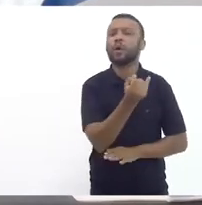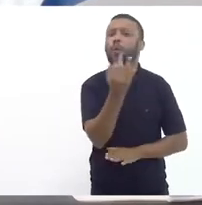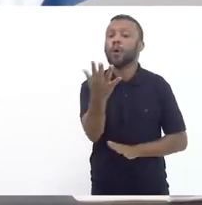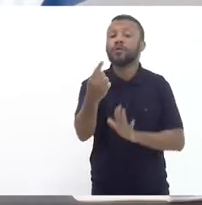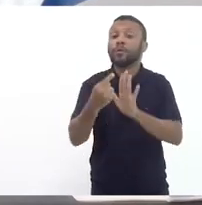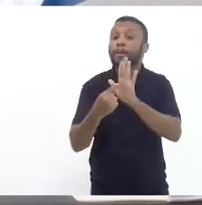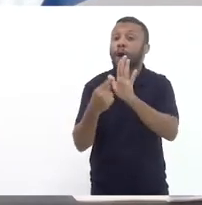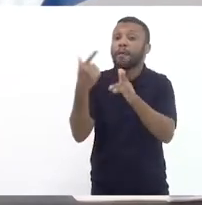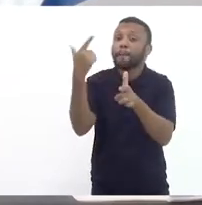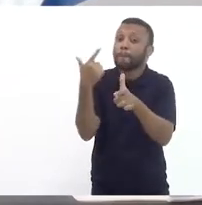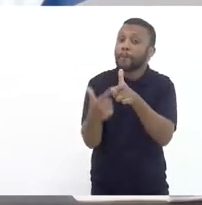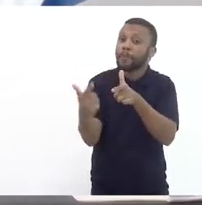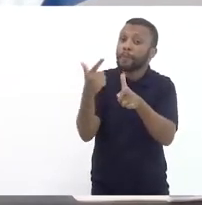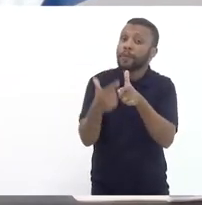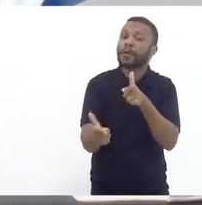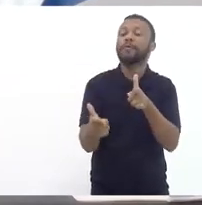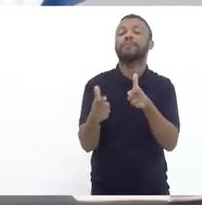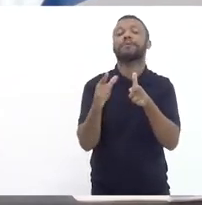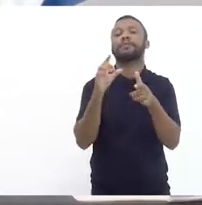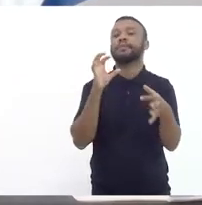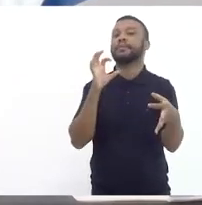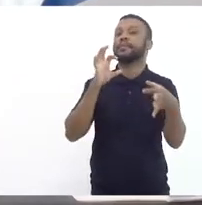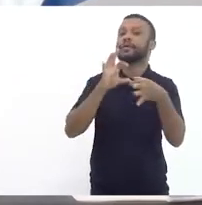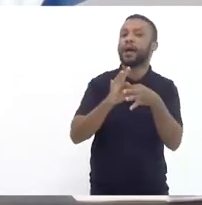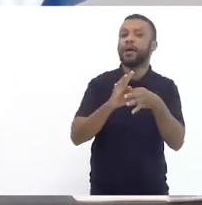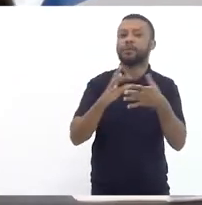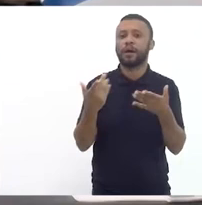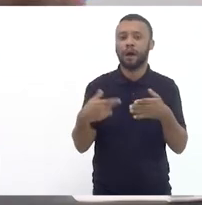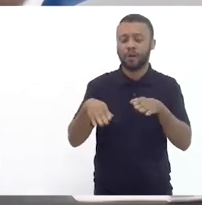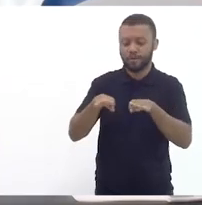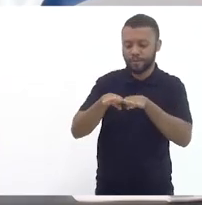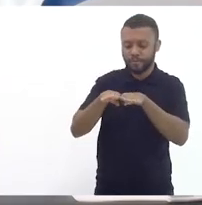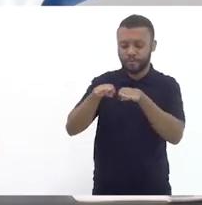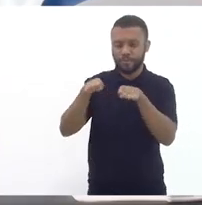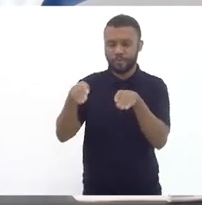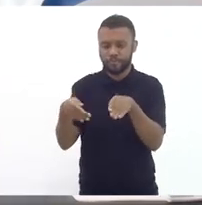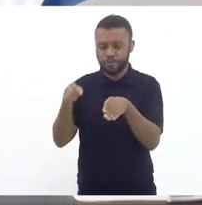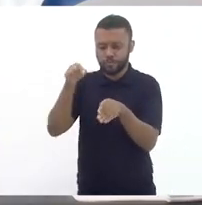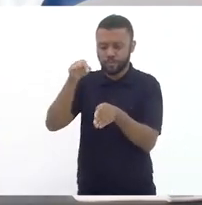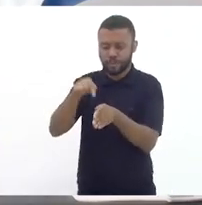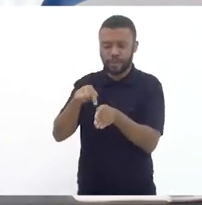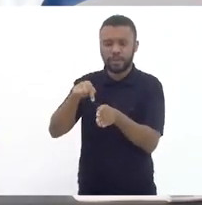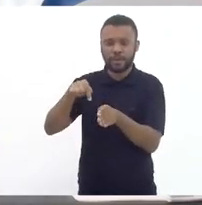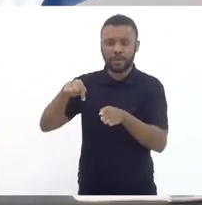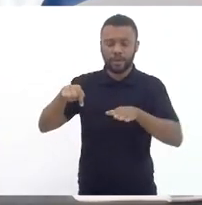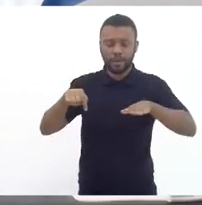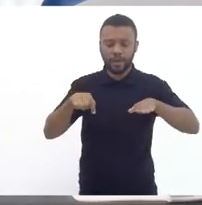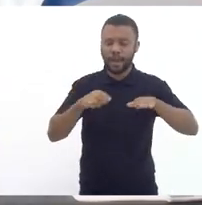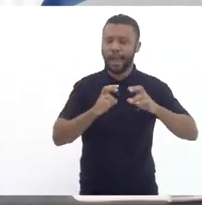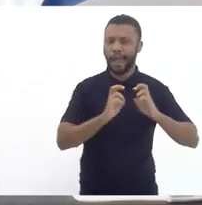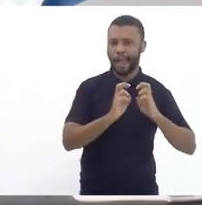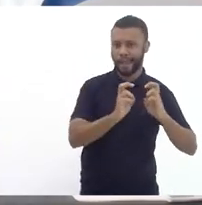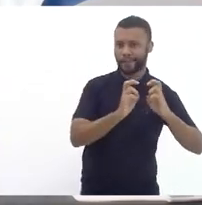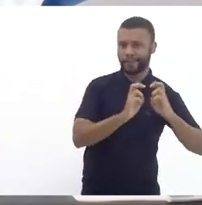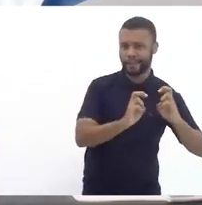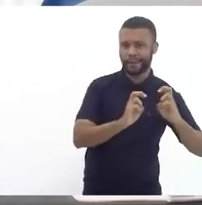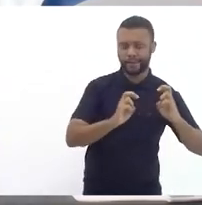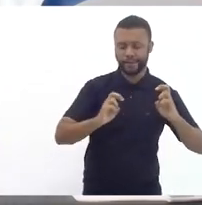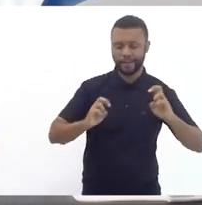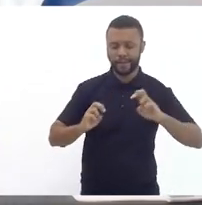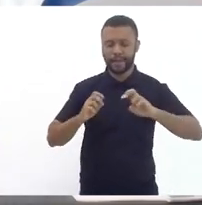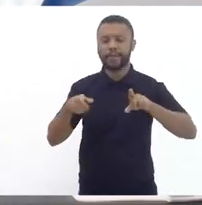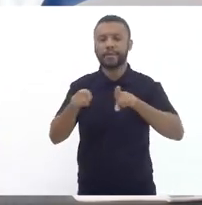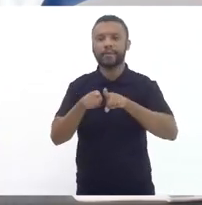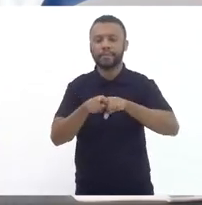problemas relacionados aos vãos entre o trem e a plataforma e a altura dos degraus? Quantas